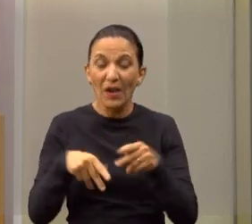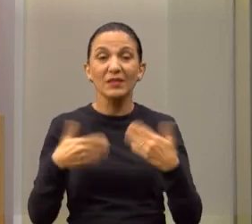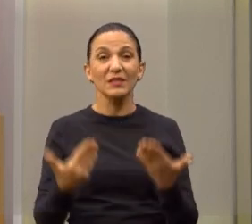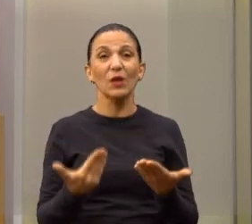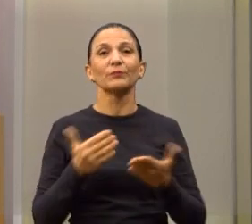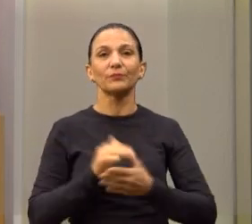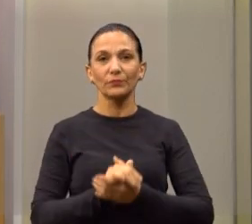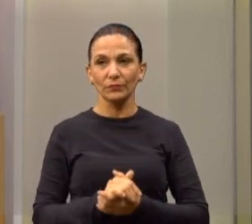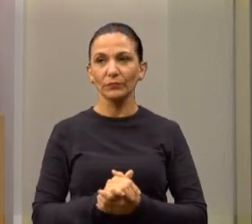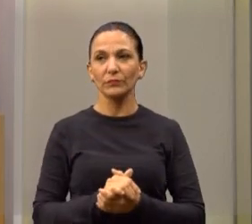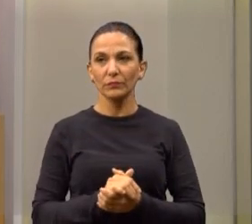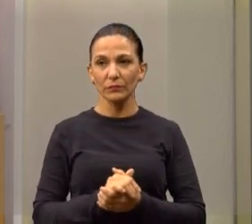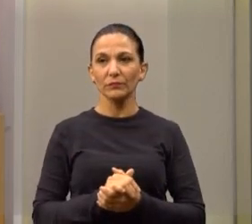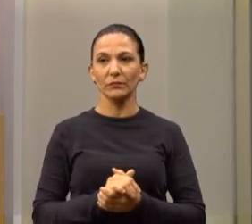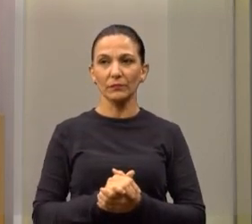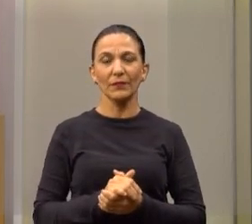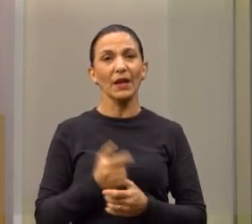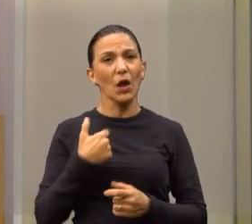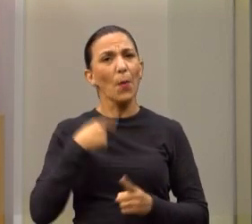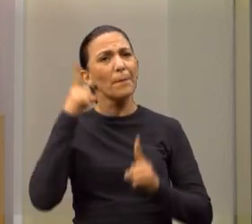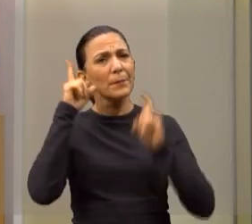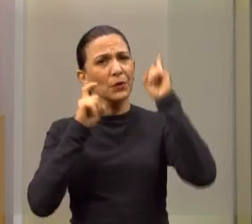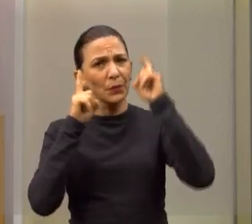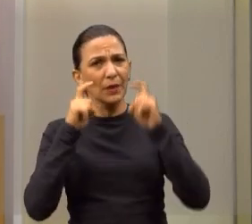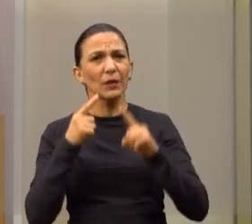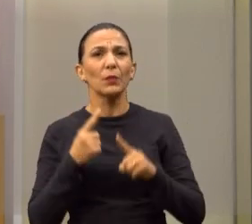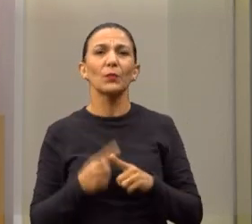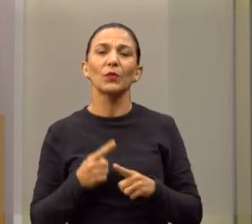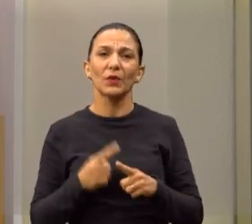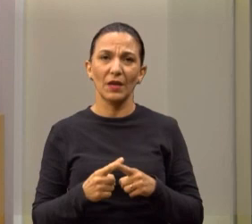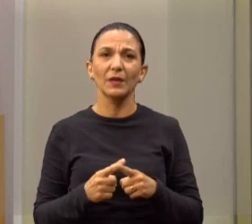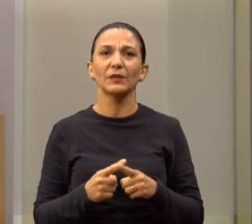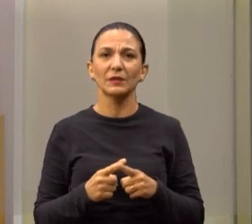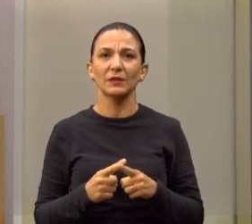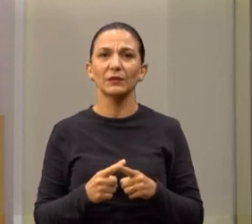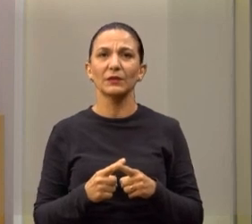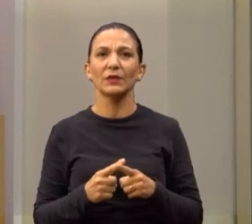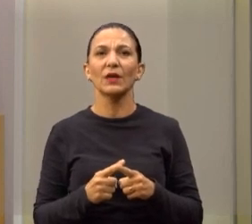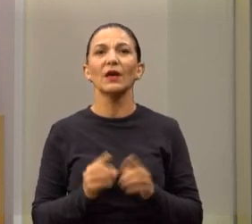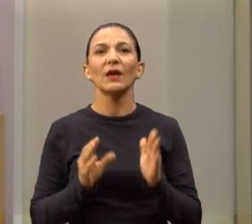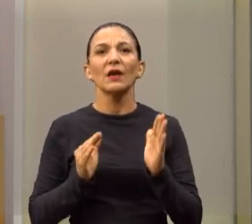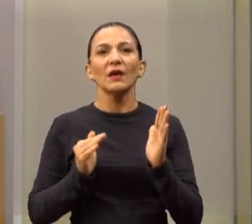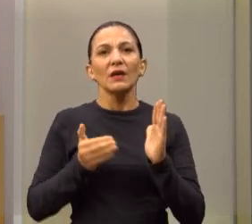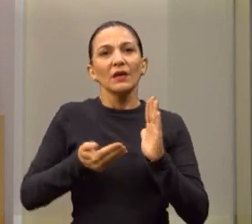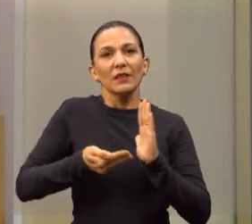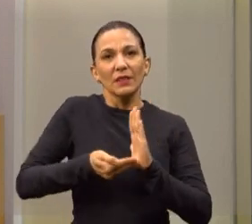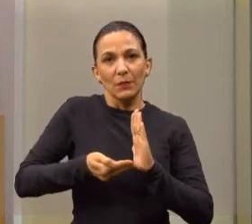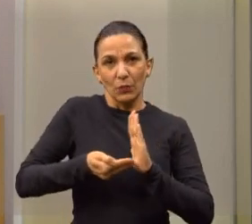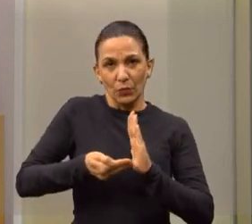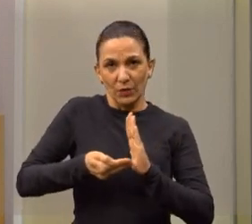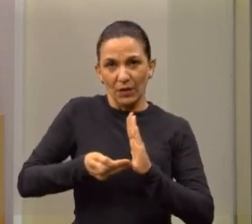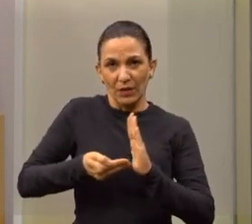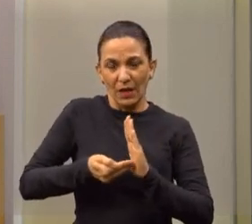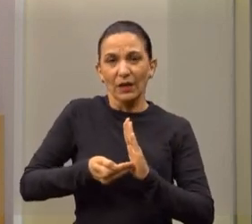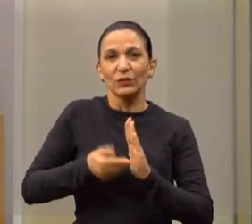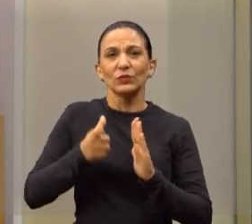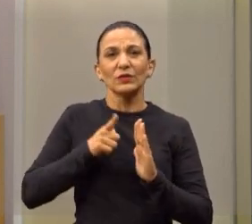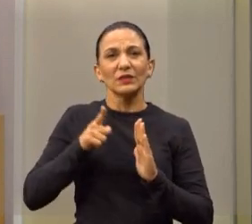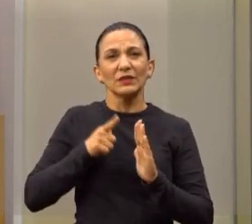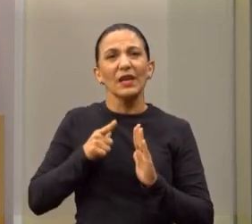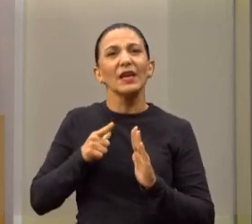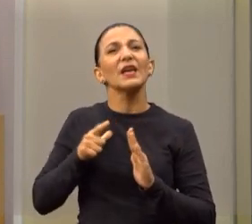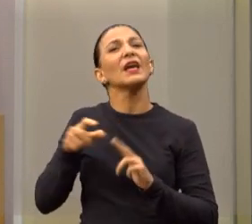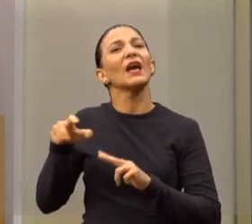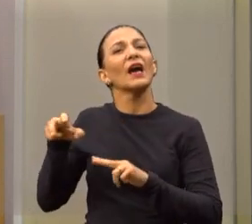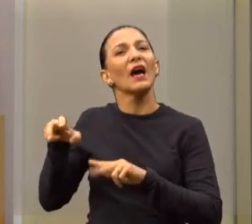Nós temos uma Câmara de Deputados, infelizmente, dominada pelo agronegócio tóxico,